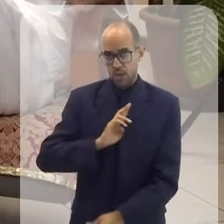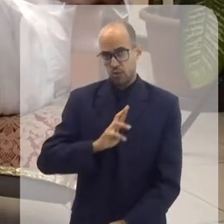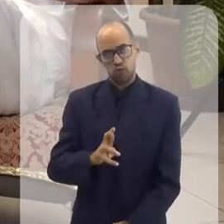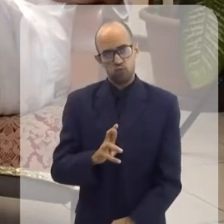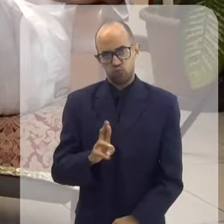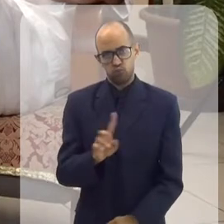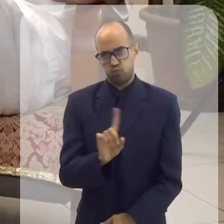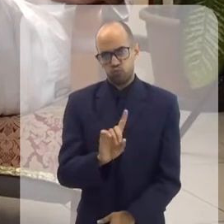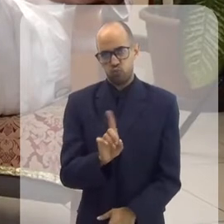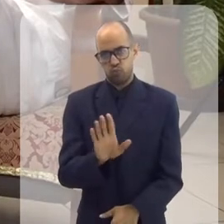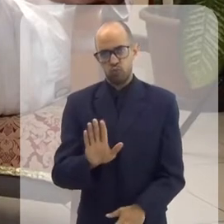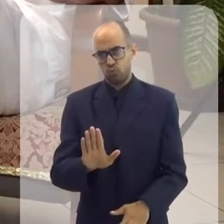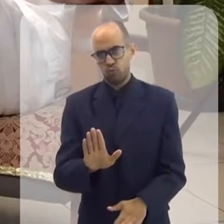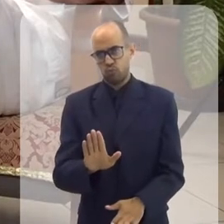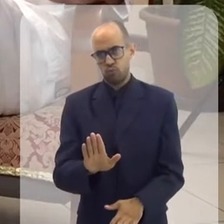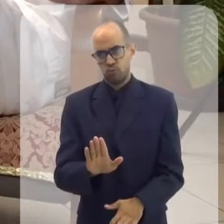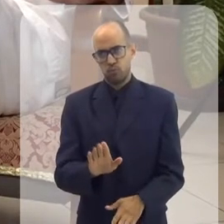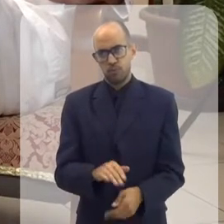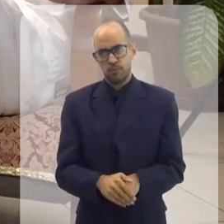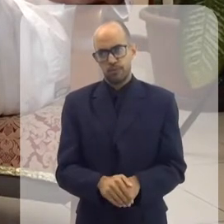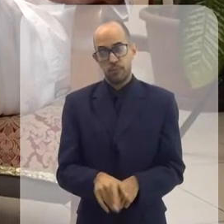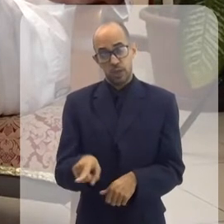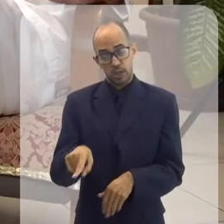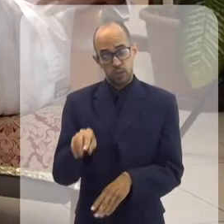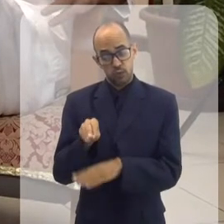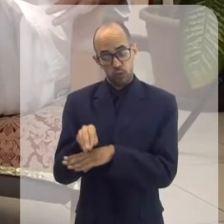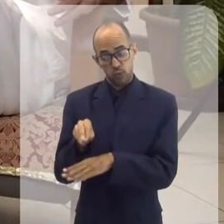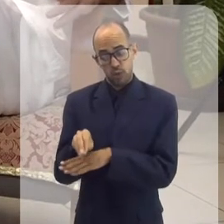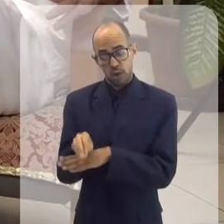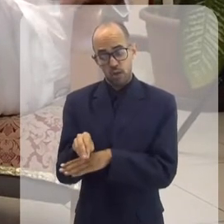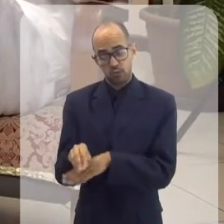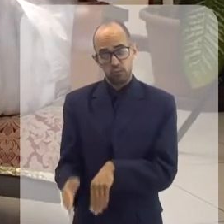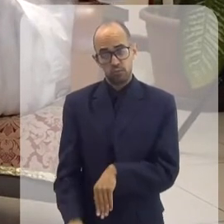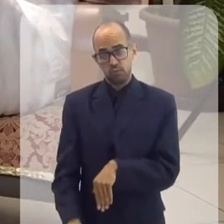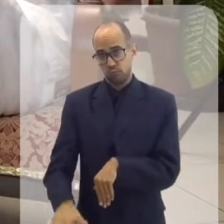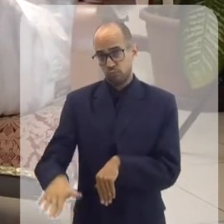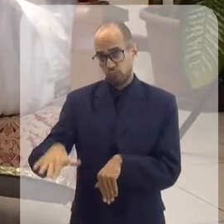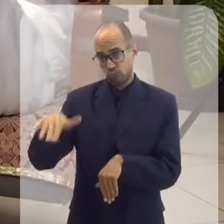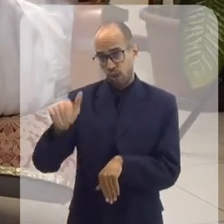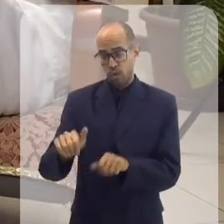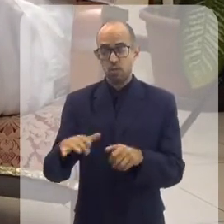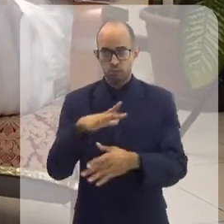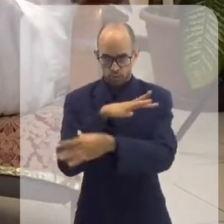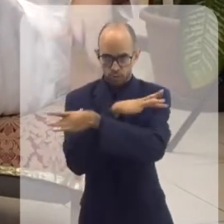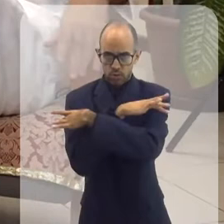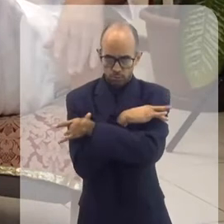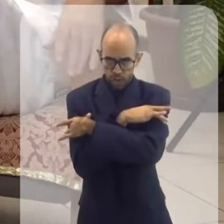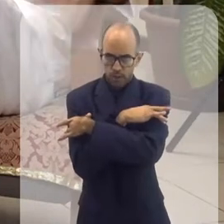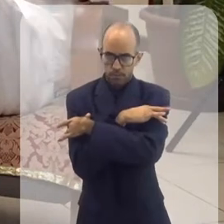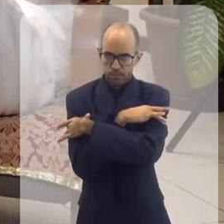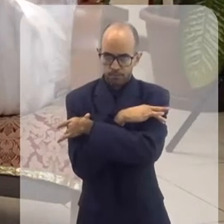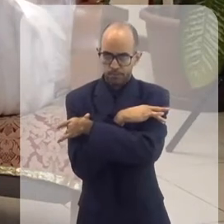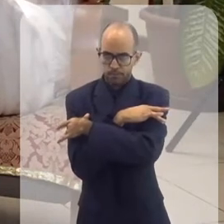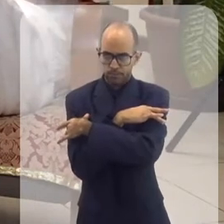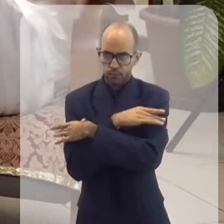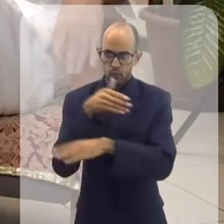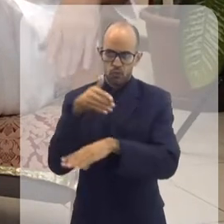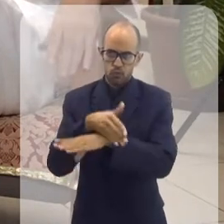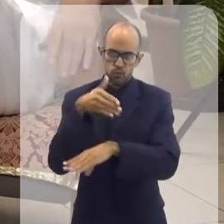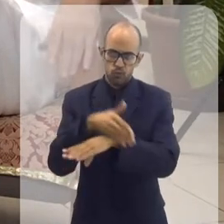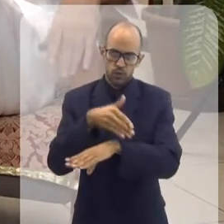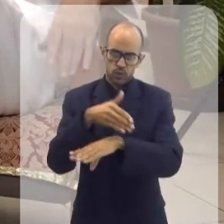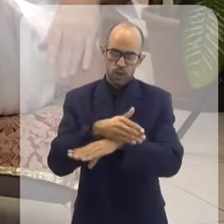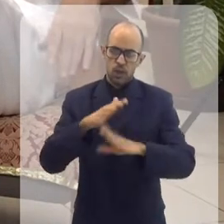a minha religiosidade Eles foram criados tô vendo com o Candomblé